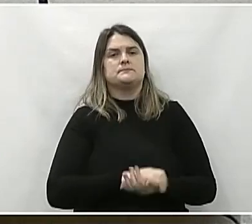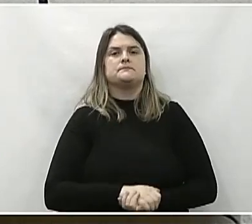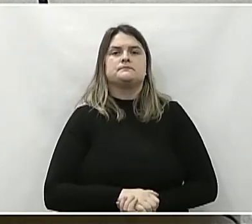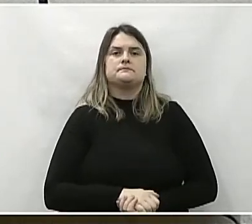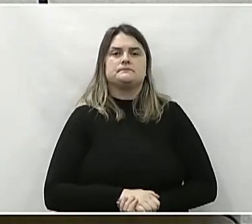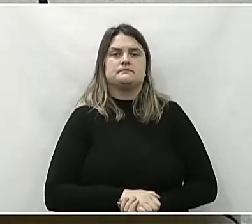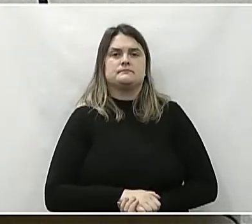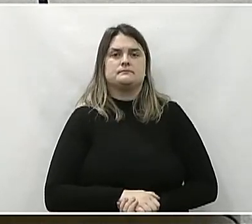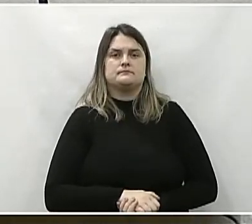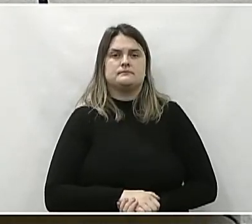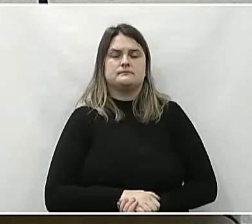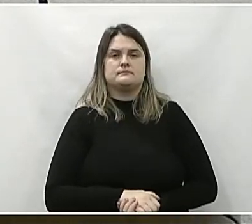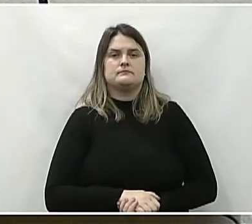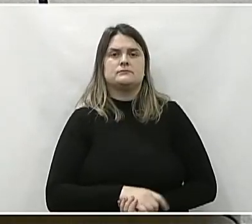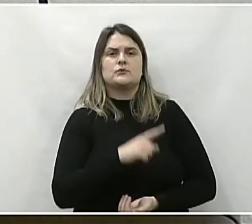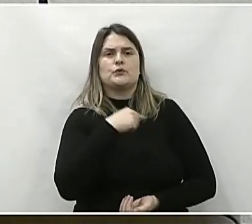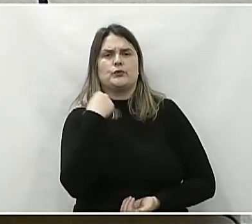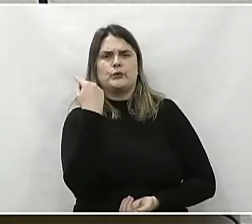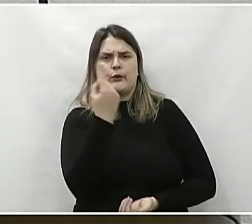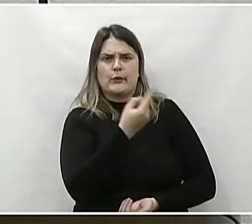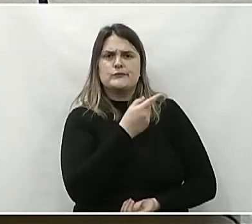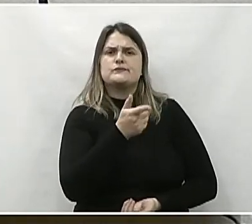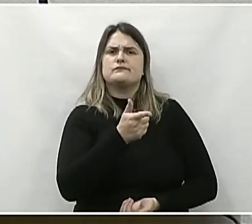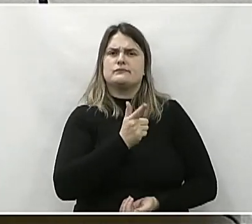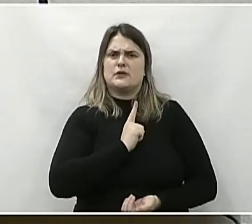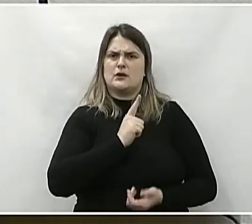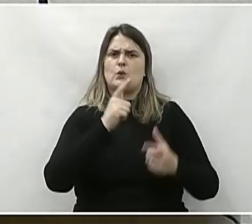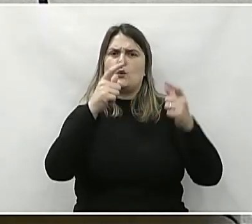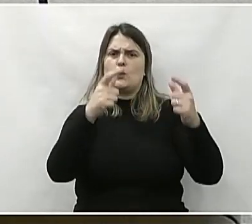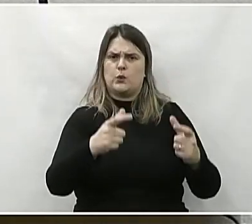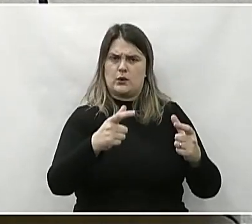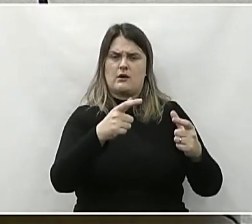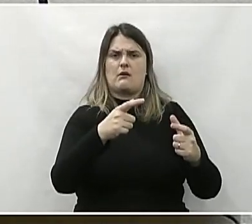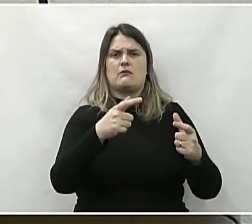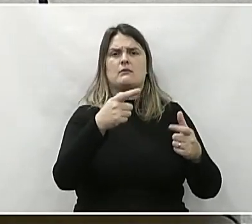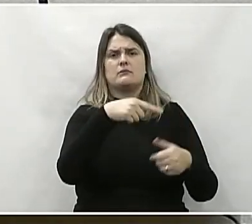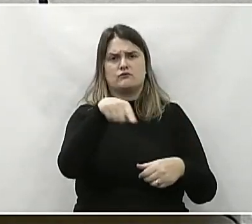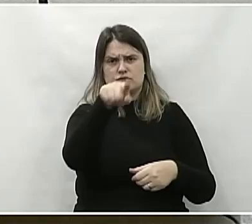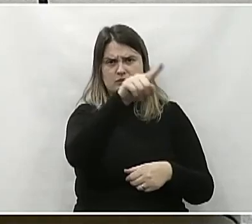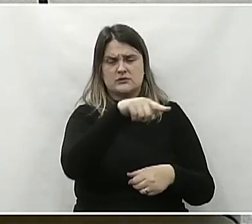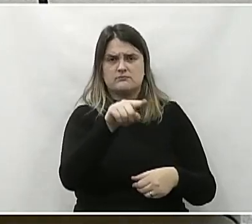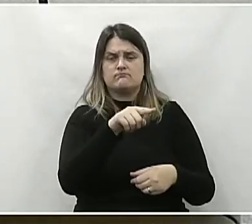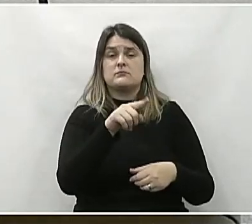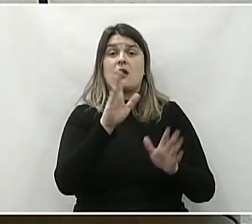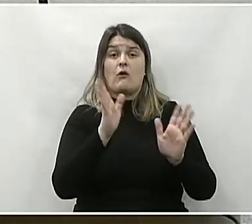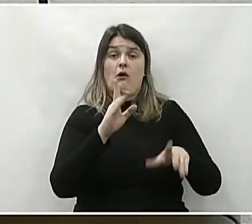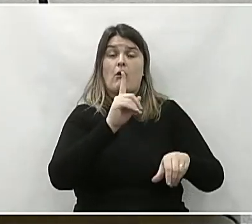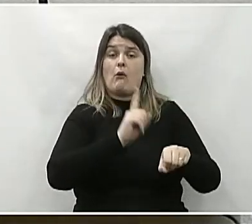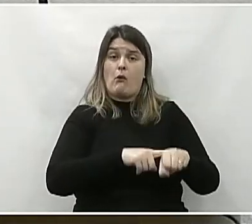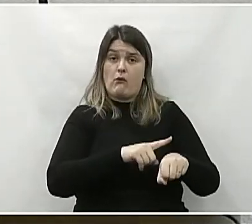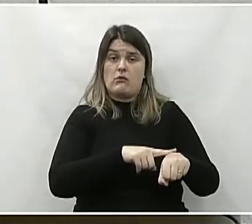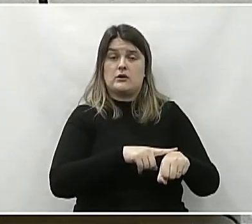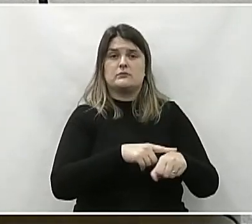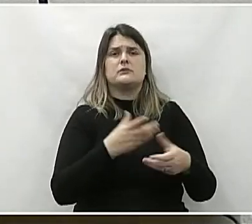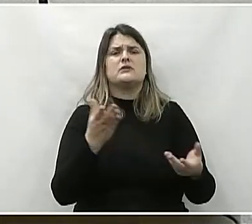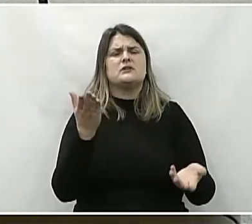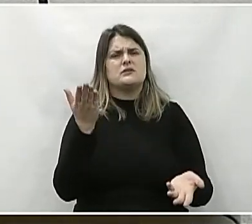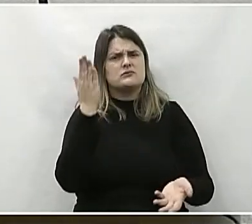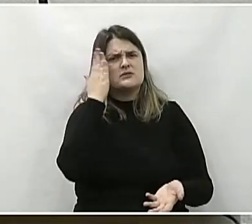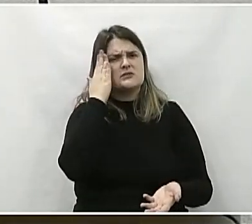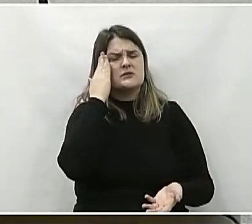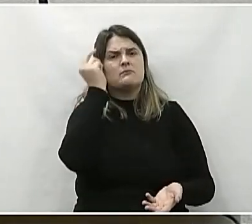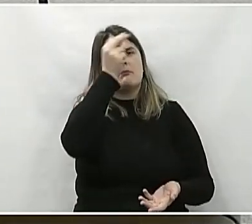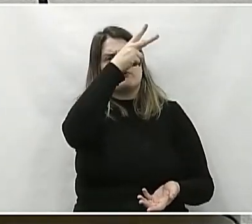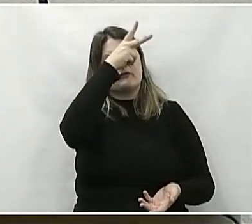ressalto termos um espaço para vocês já está na hora e eu tenho certeza que o